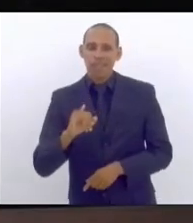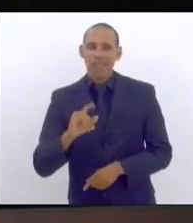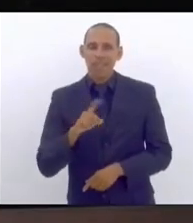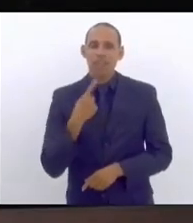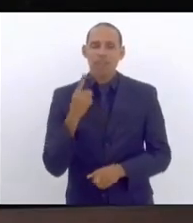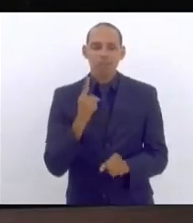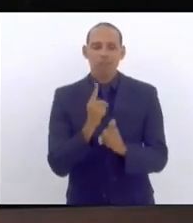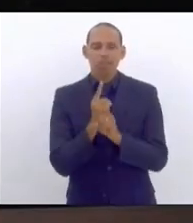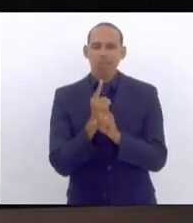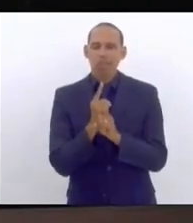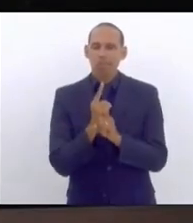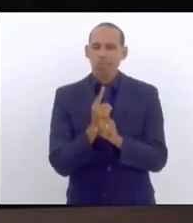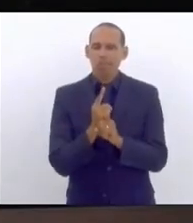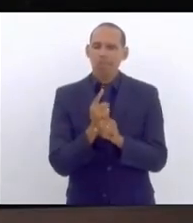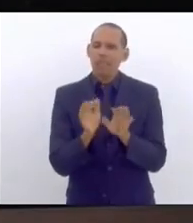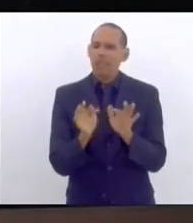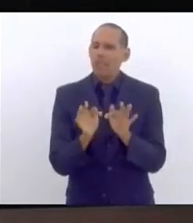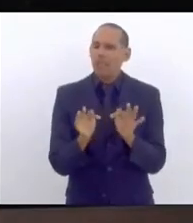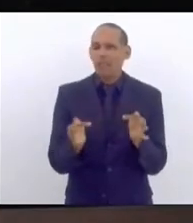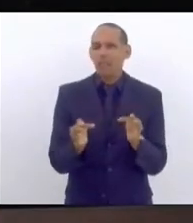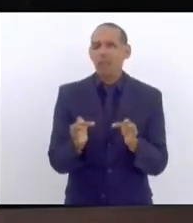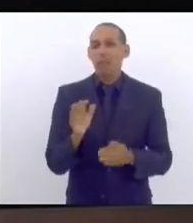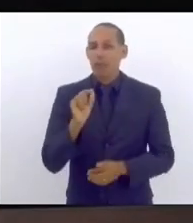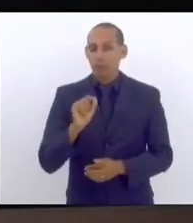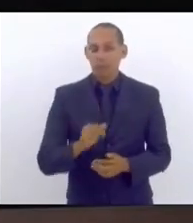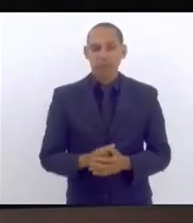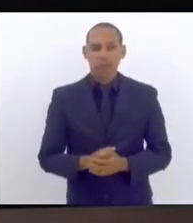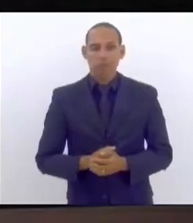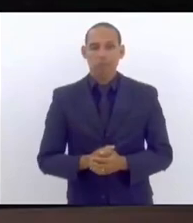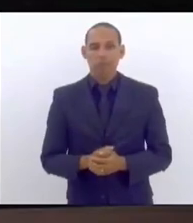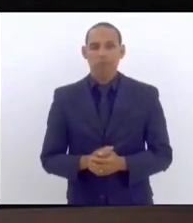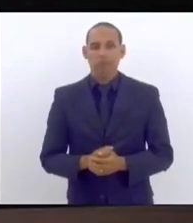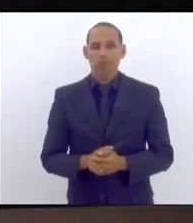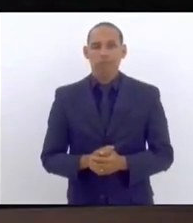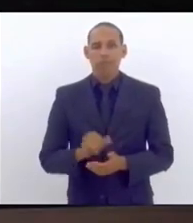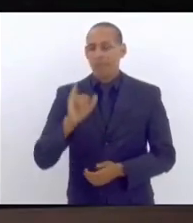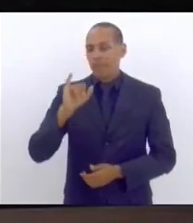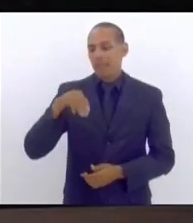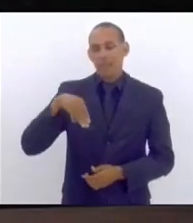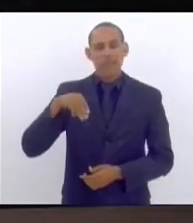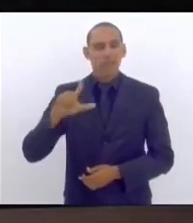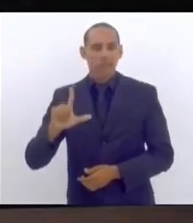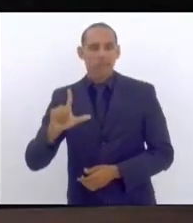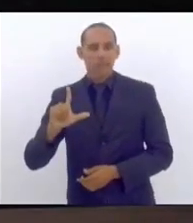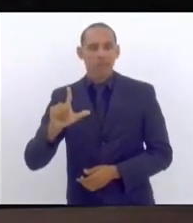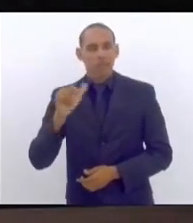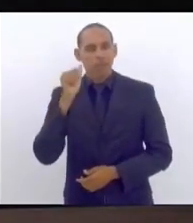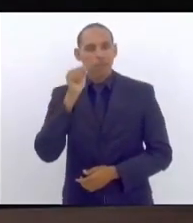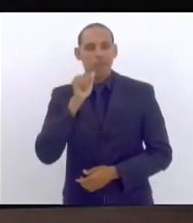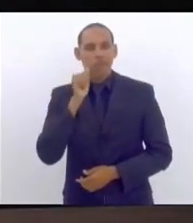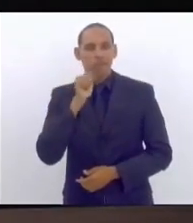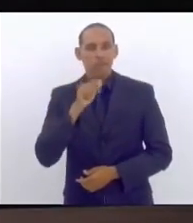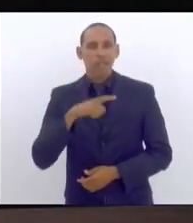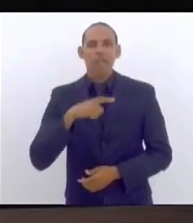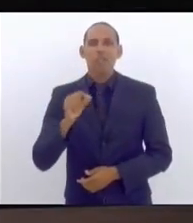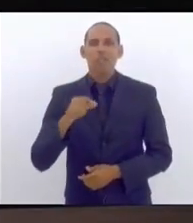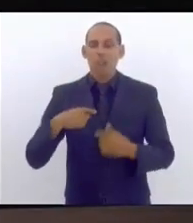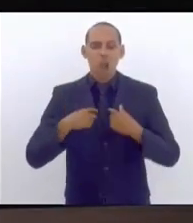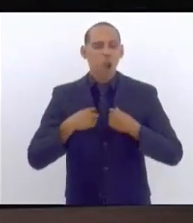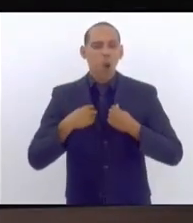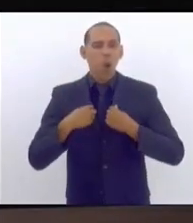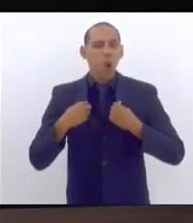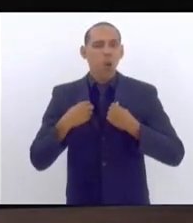né, uma coisa muito simples, que é, por exemplo, que no Instituto Médico Legal a mulher tivesse uma muda de